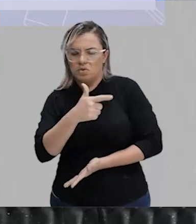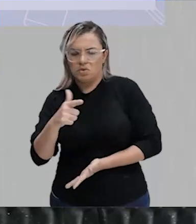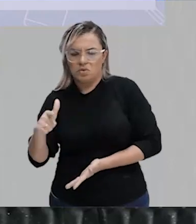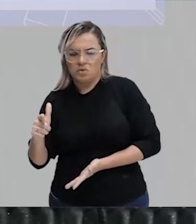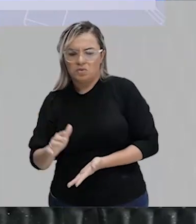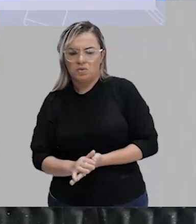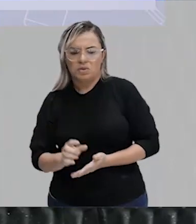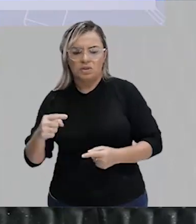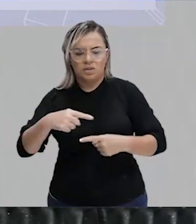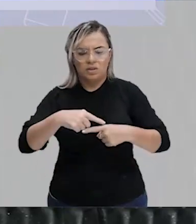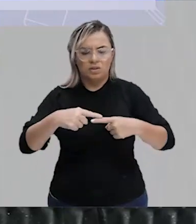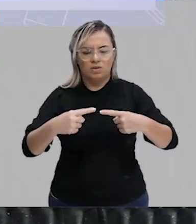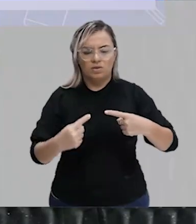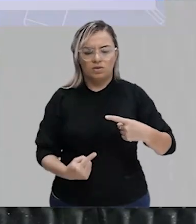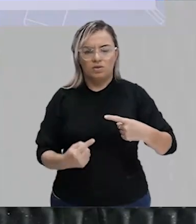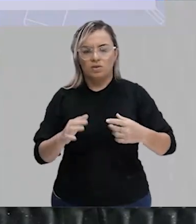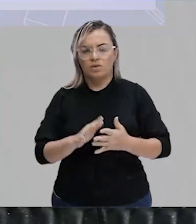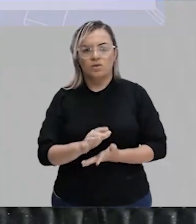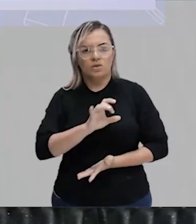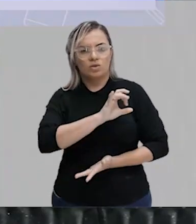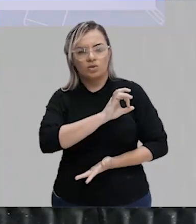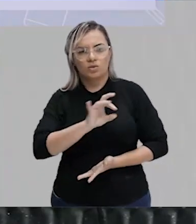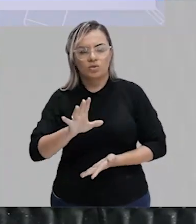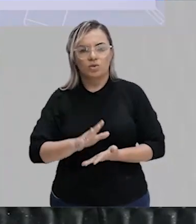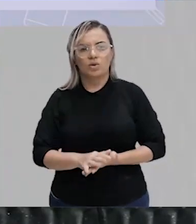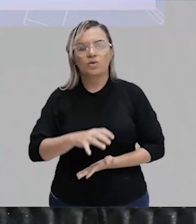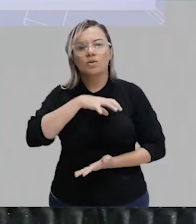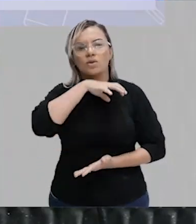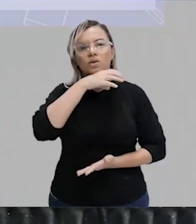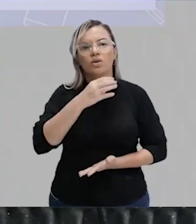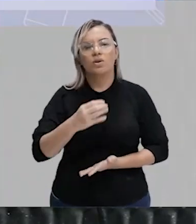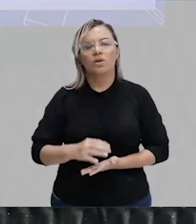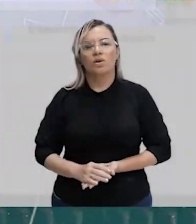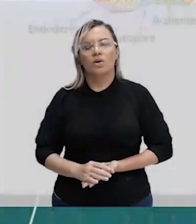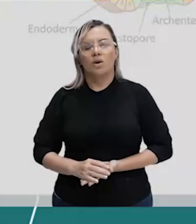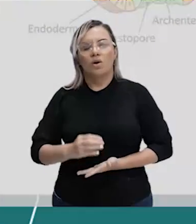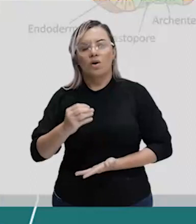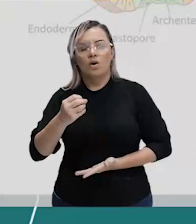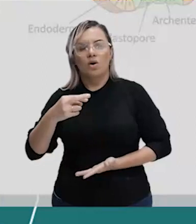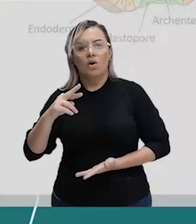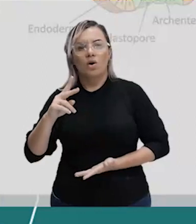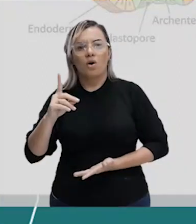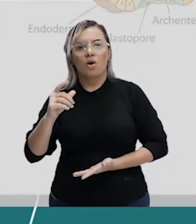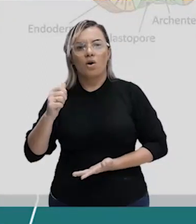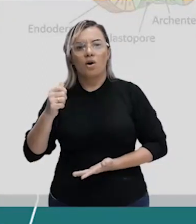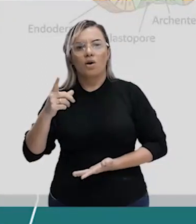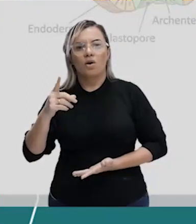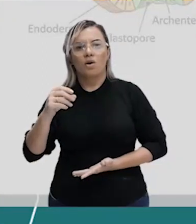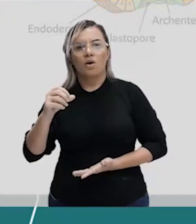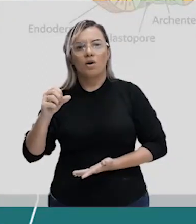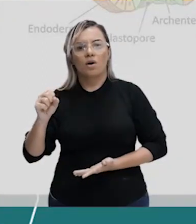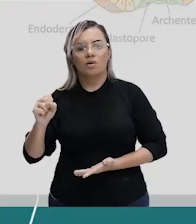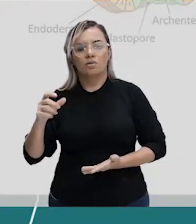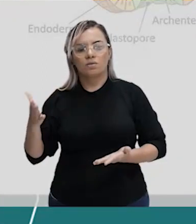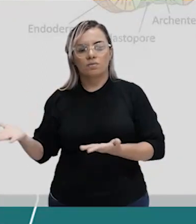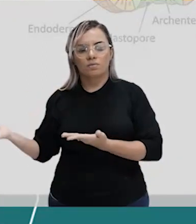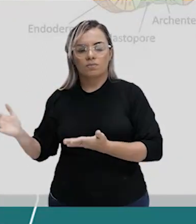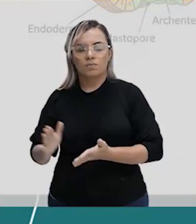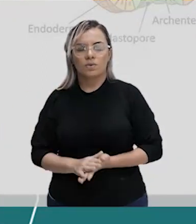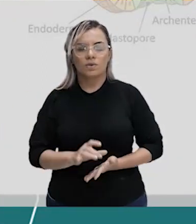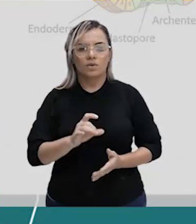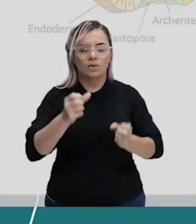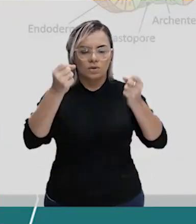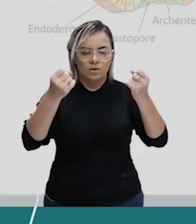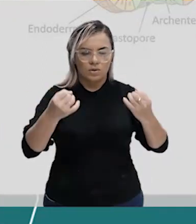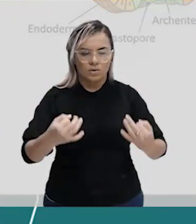existir nos animais cordados. Por isso que a letra E está errada. Vamos aqui para a próxima questão. Ah, sim, e só para explicar para vocês